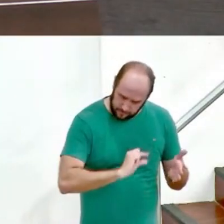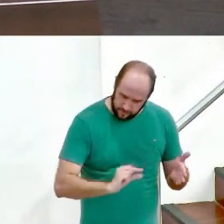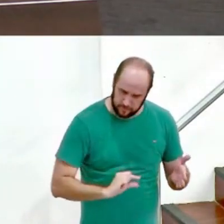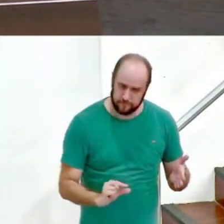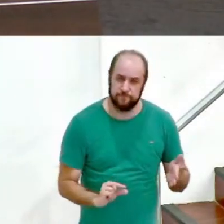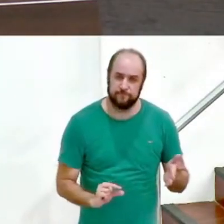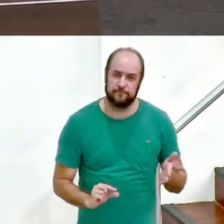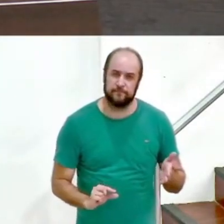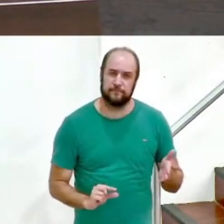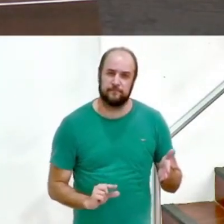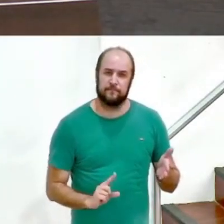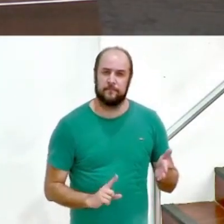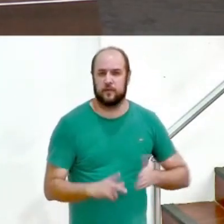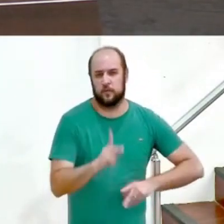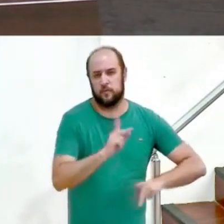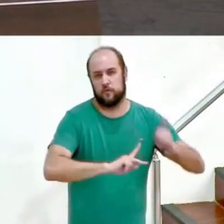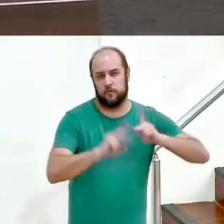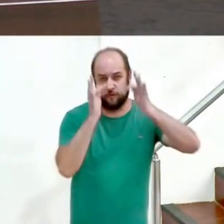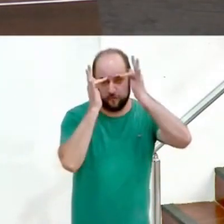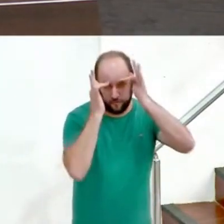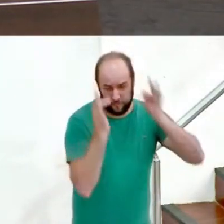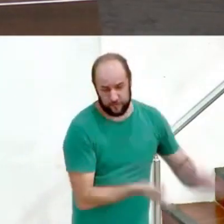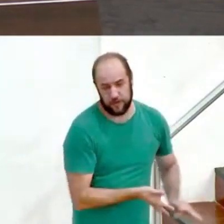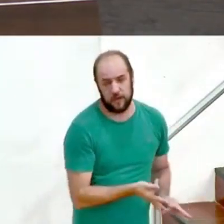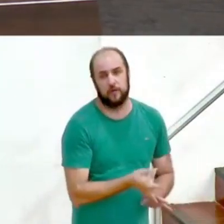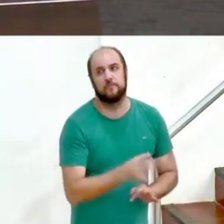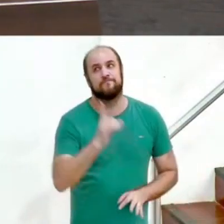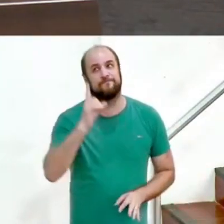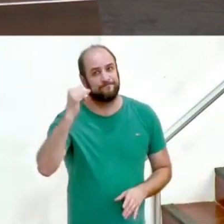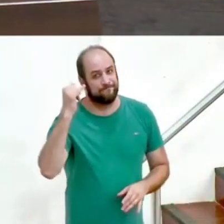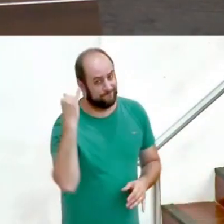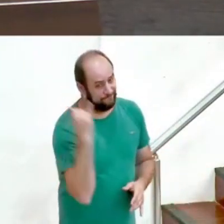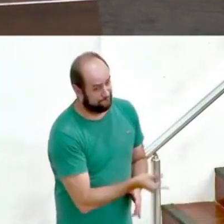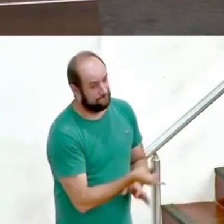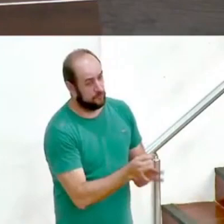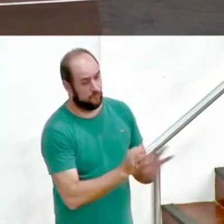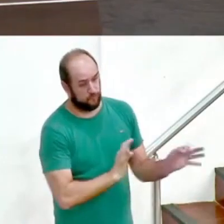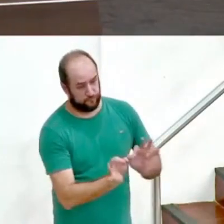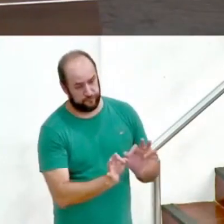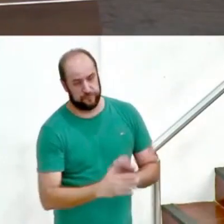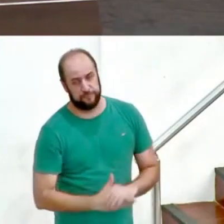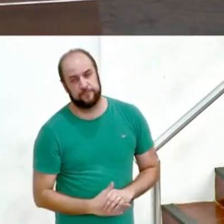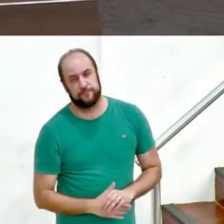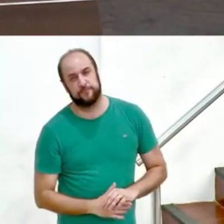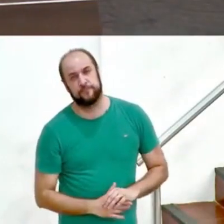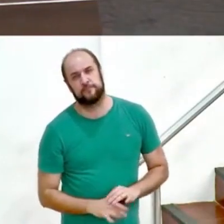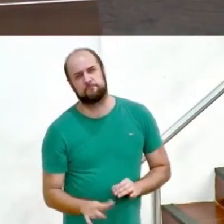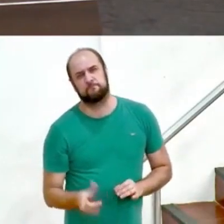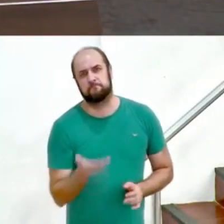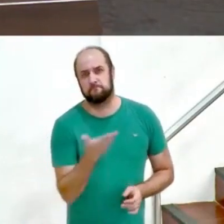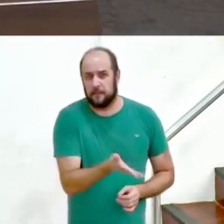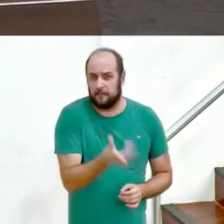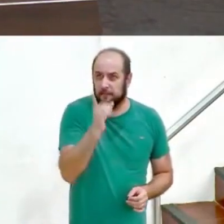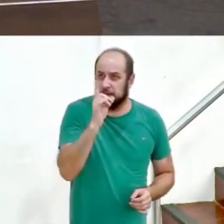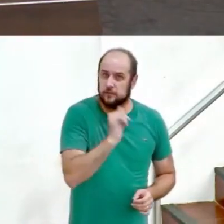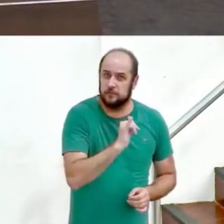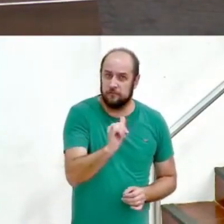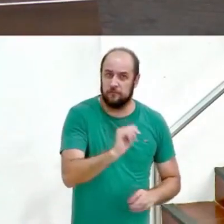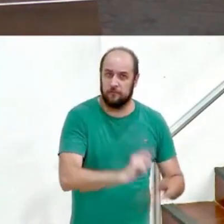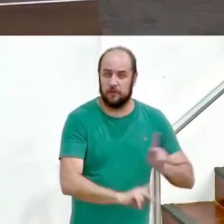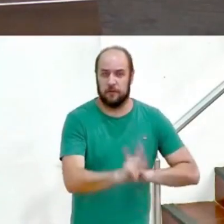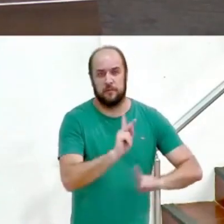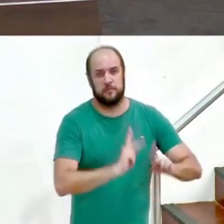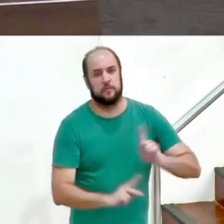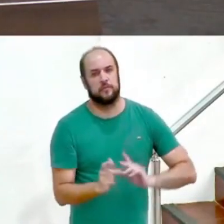onde a infidelidade do povo é repreendida. Eis aqui então aquilo que Deus está falando ao seu